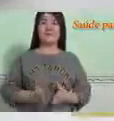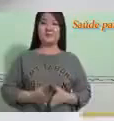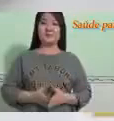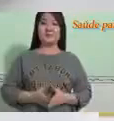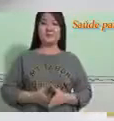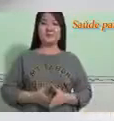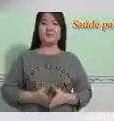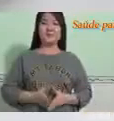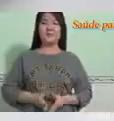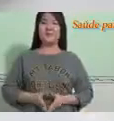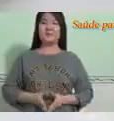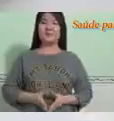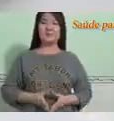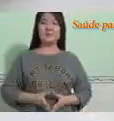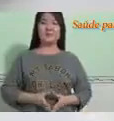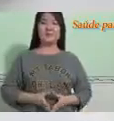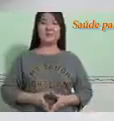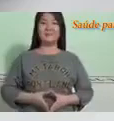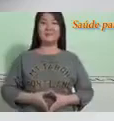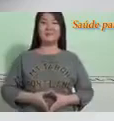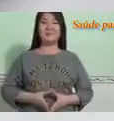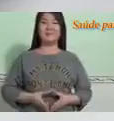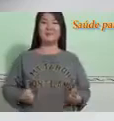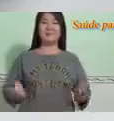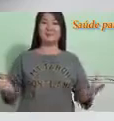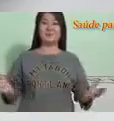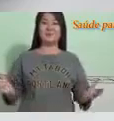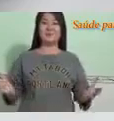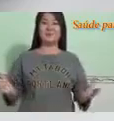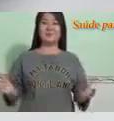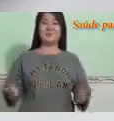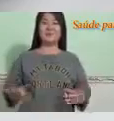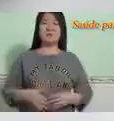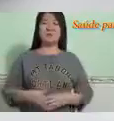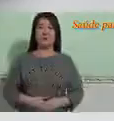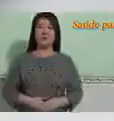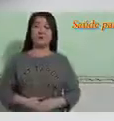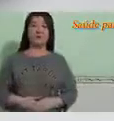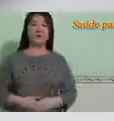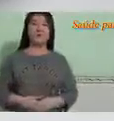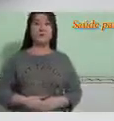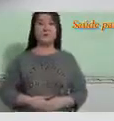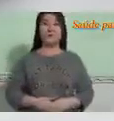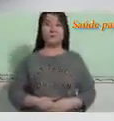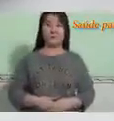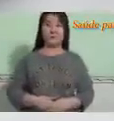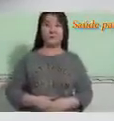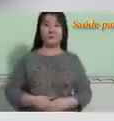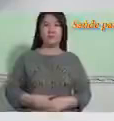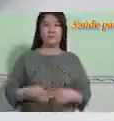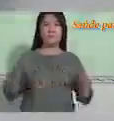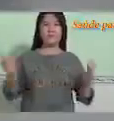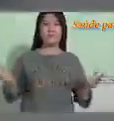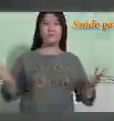Além disso, quando a pessoa está a ter uma alucinação, deve mudar de posição, movimentar os olhos, estimular